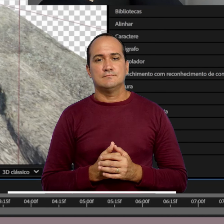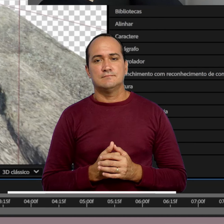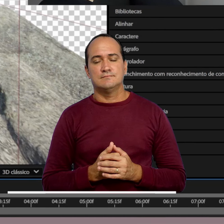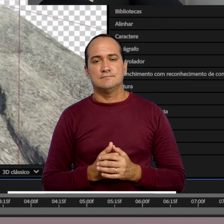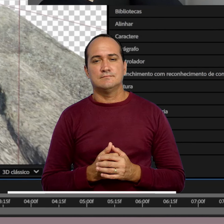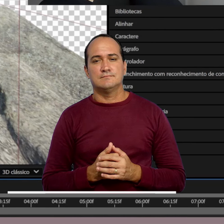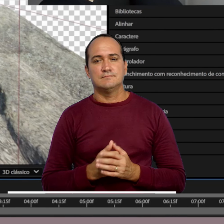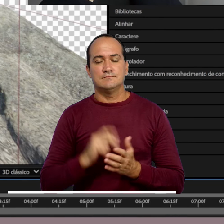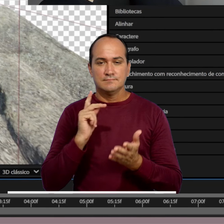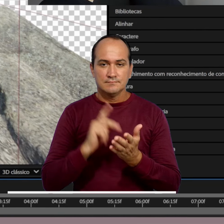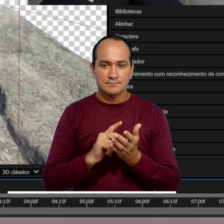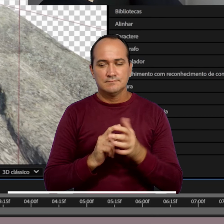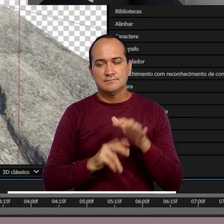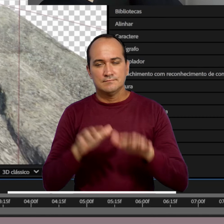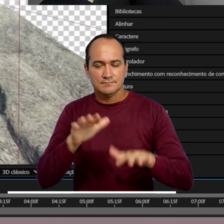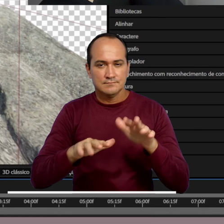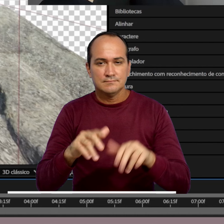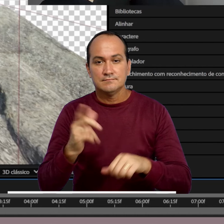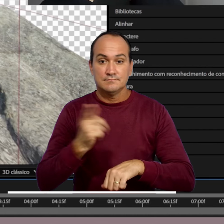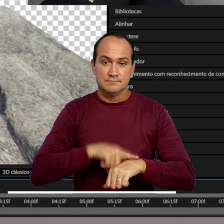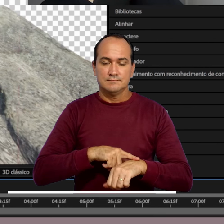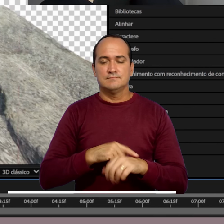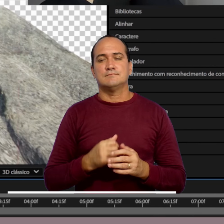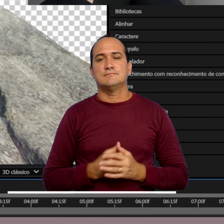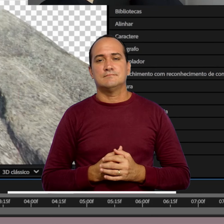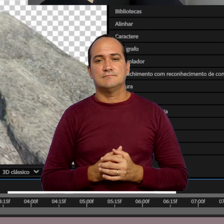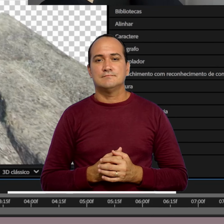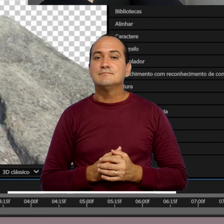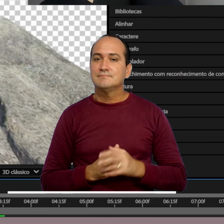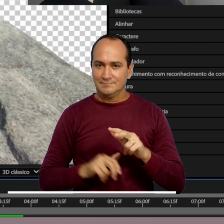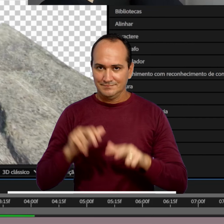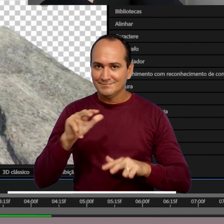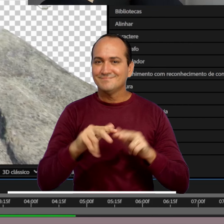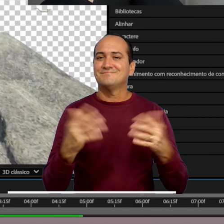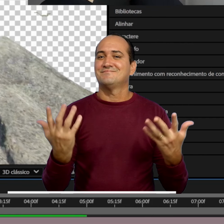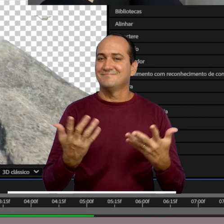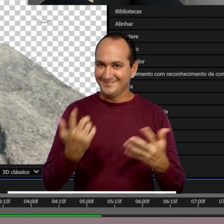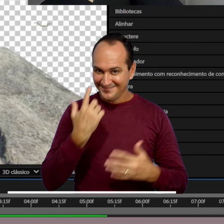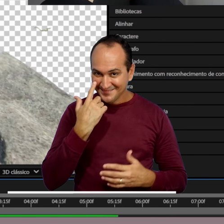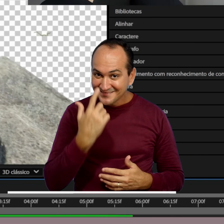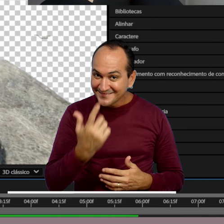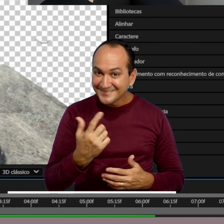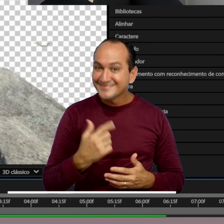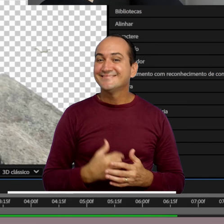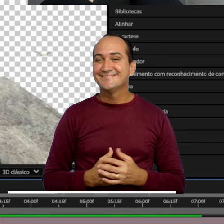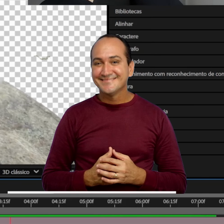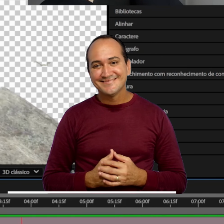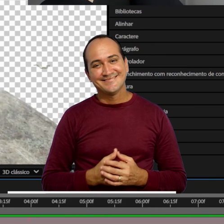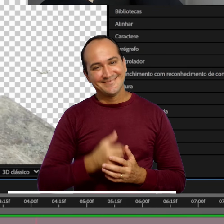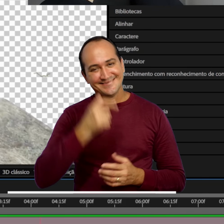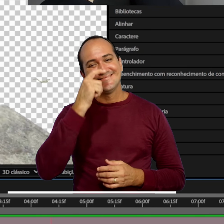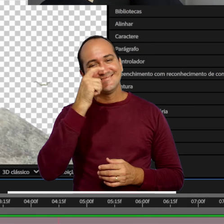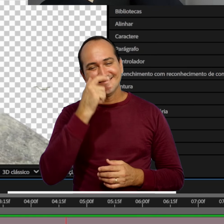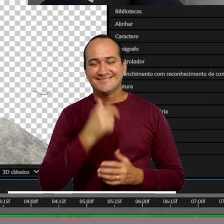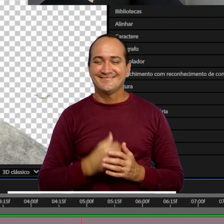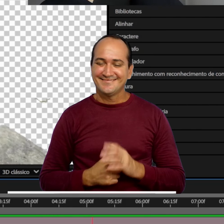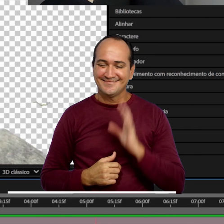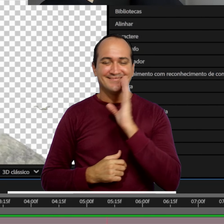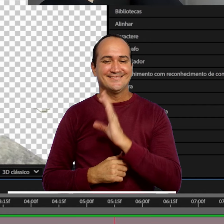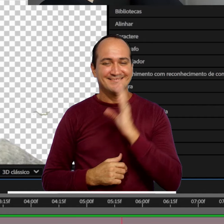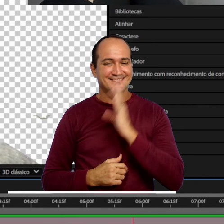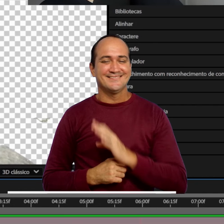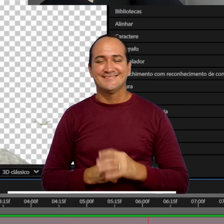uma parte onde ele já esteja mais próximo da hora de se mover. Vamos ver. Ó, agora sim. Bem